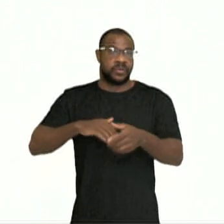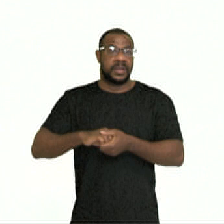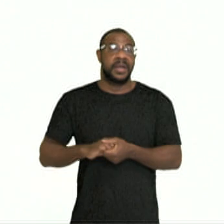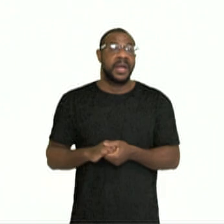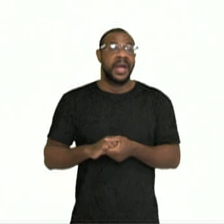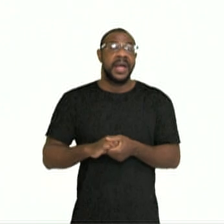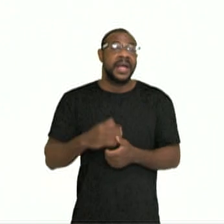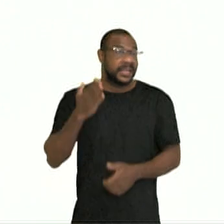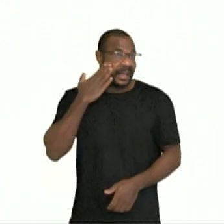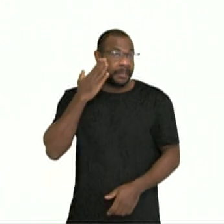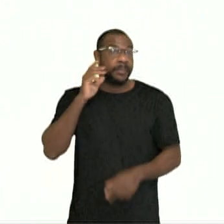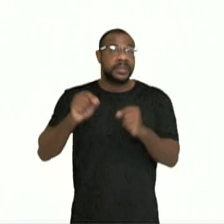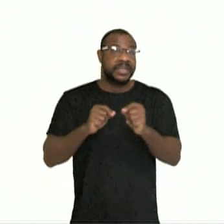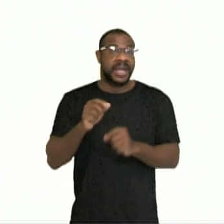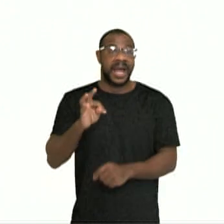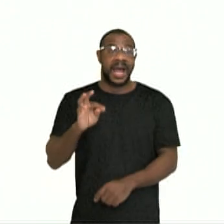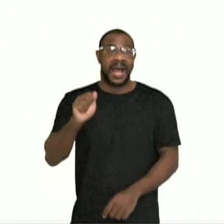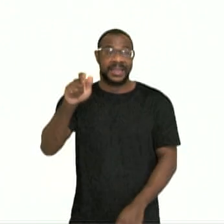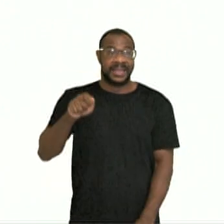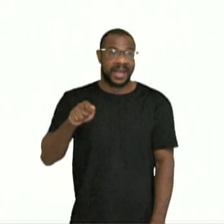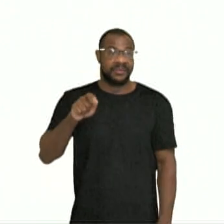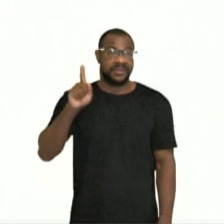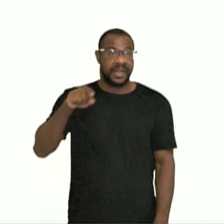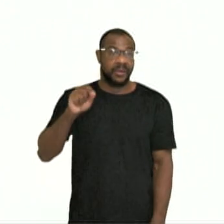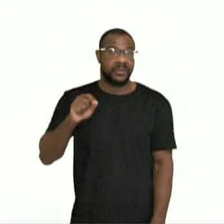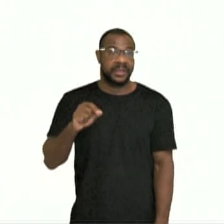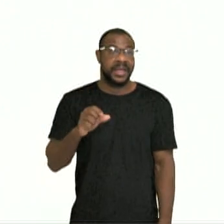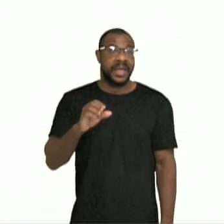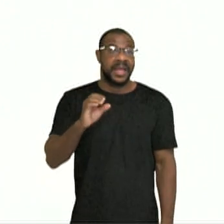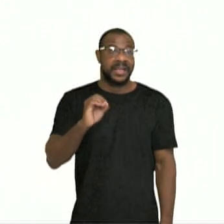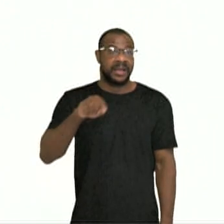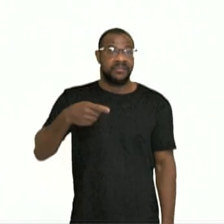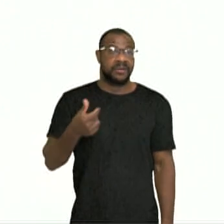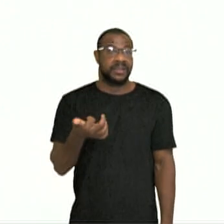0,19 em julho e em agosto foi de